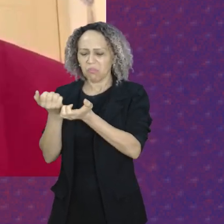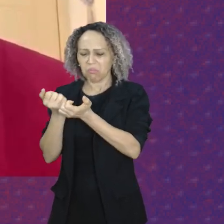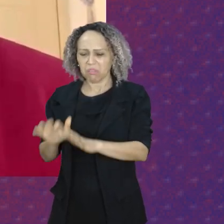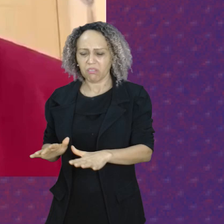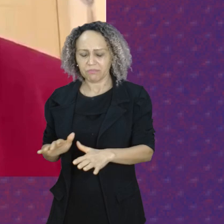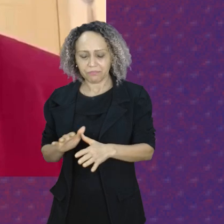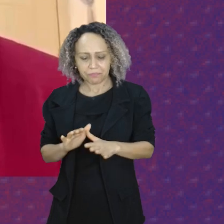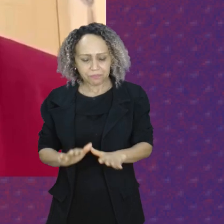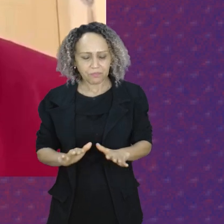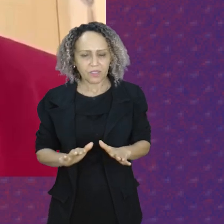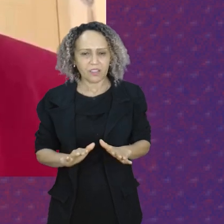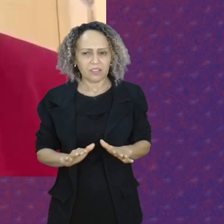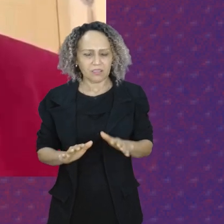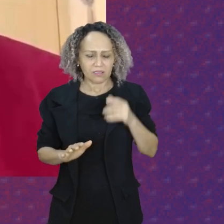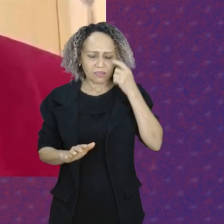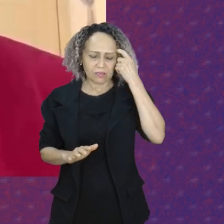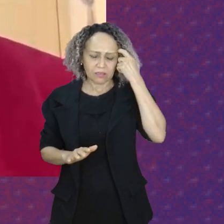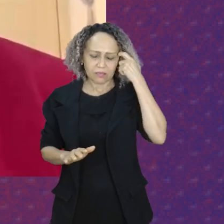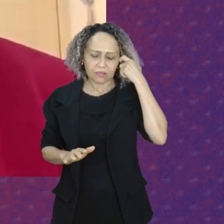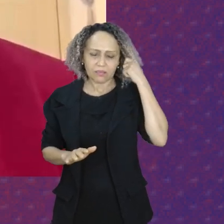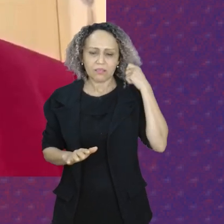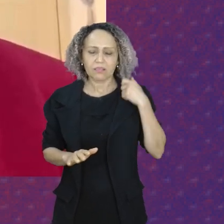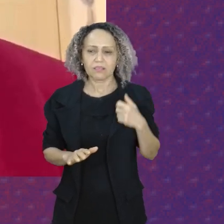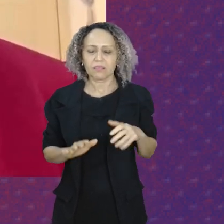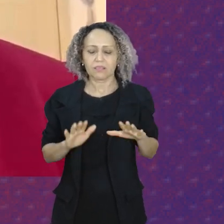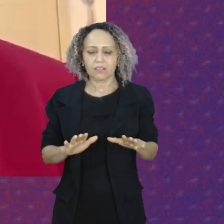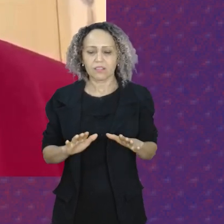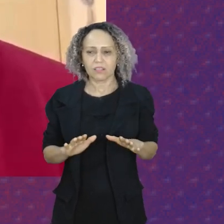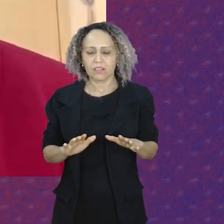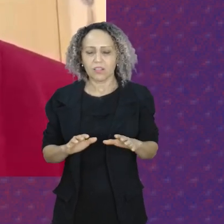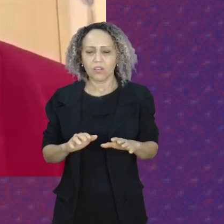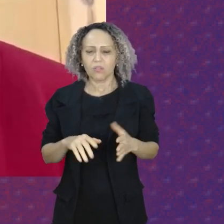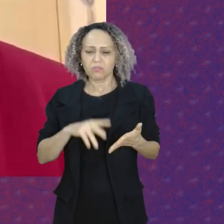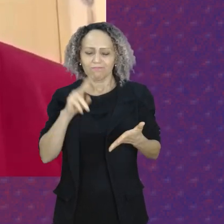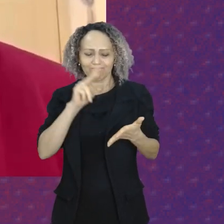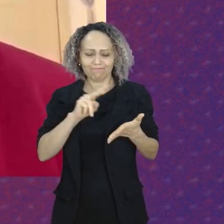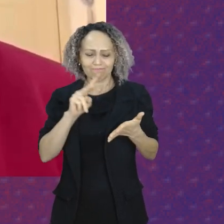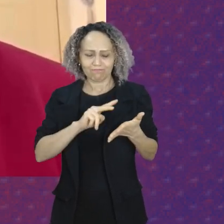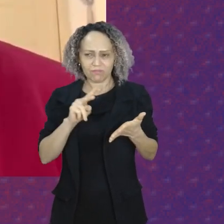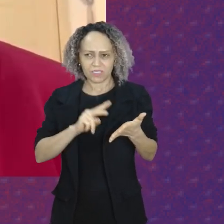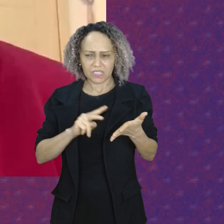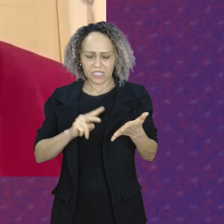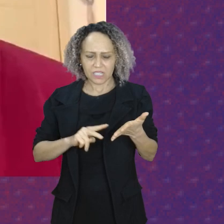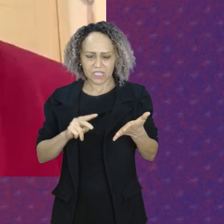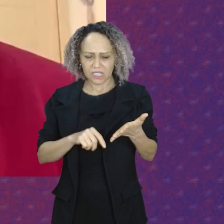do histórico, que é muito rico, eu vou fazer uma boa leitura de partes